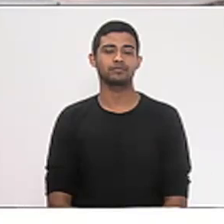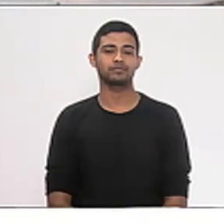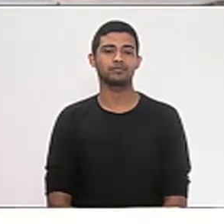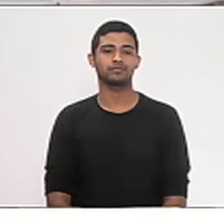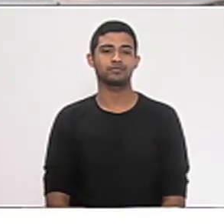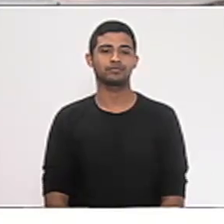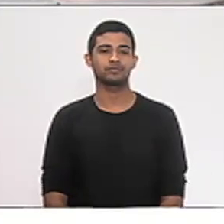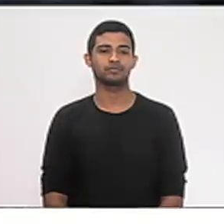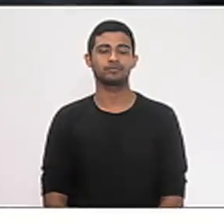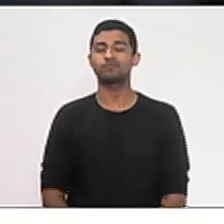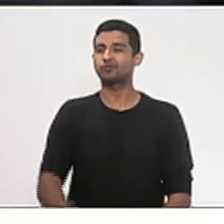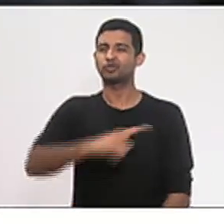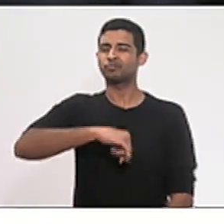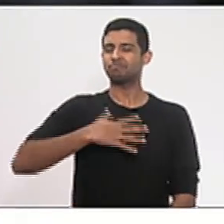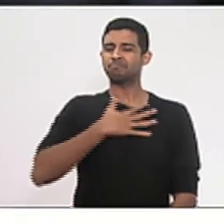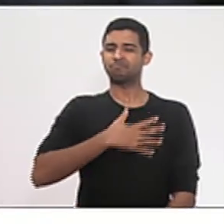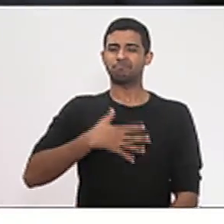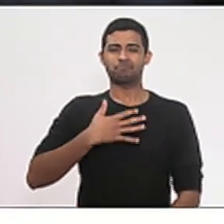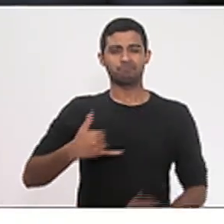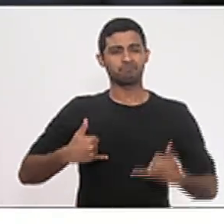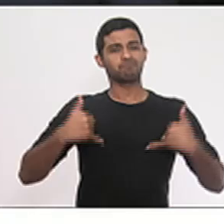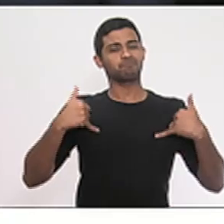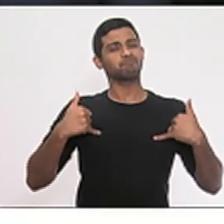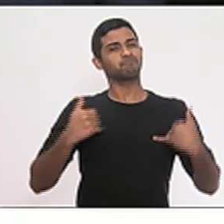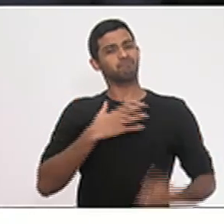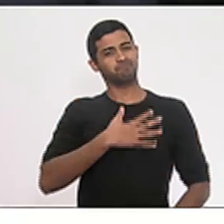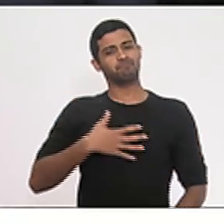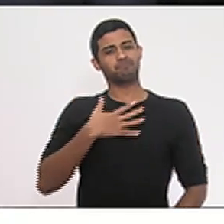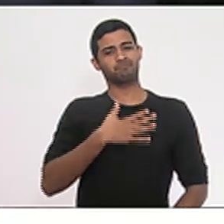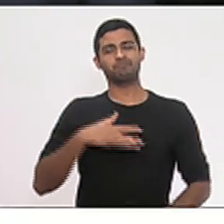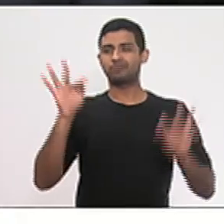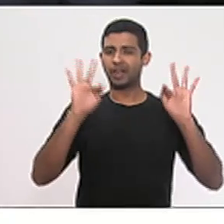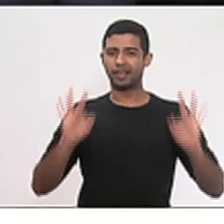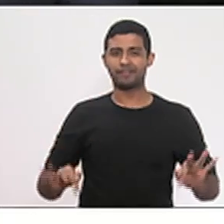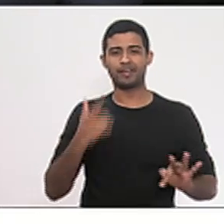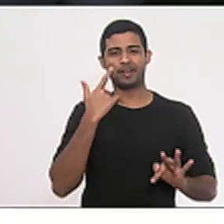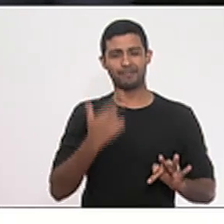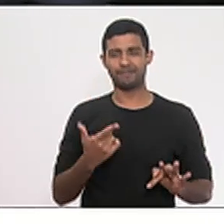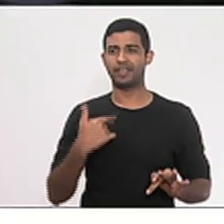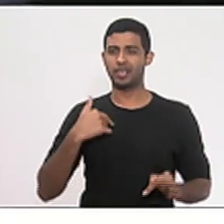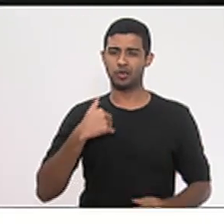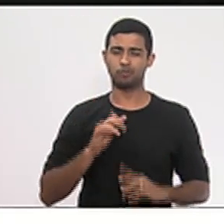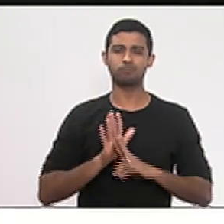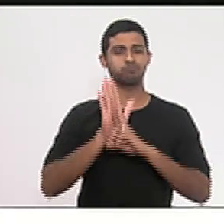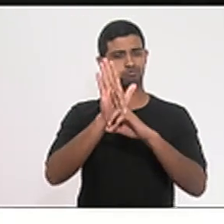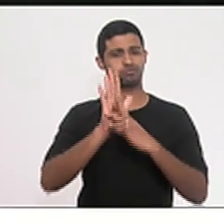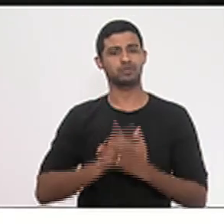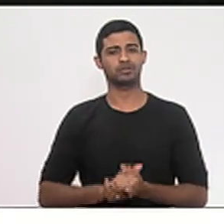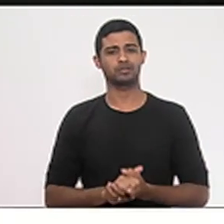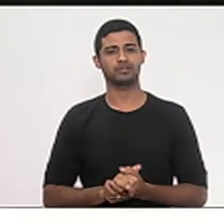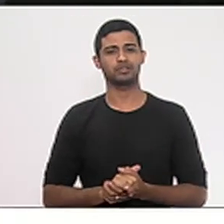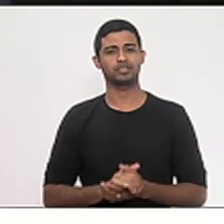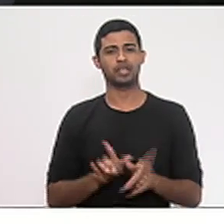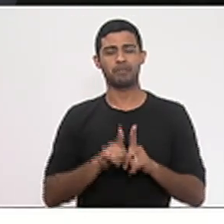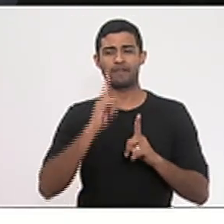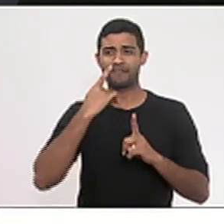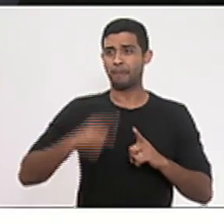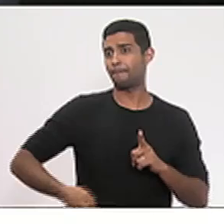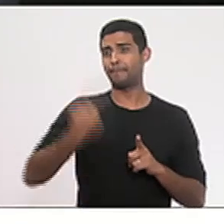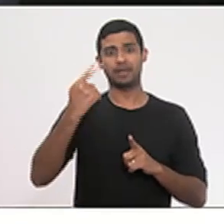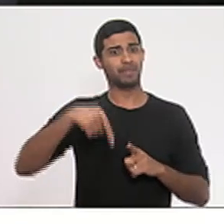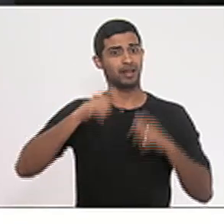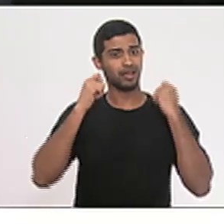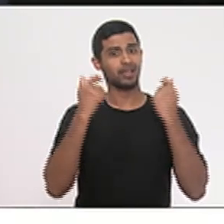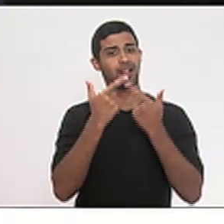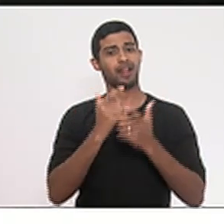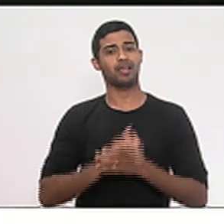Senhores, é com muita honra e fico muito feliz e lisonjeado de estar representando e estar formando a primeira vez nessa